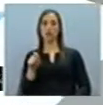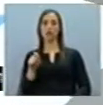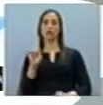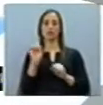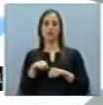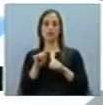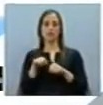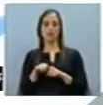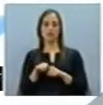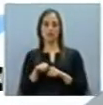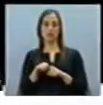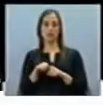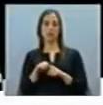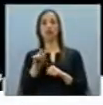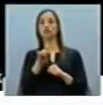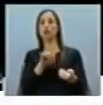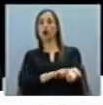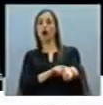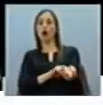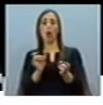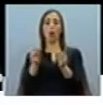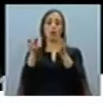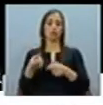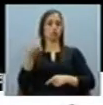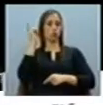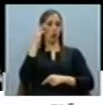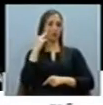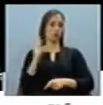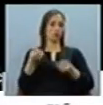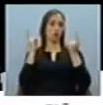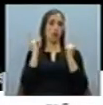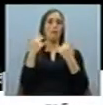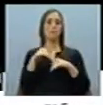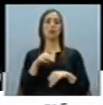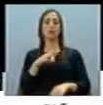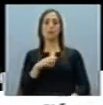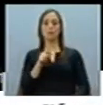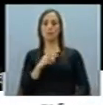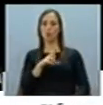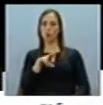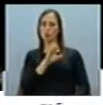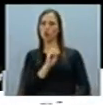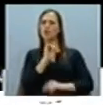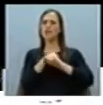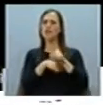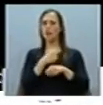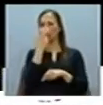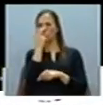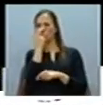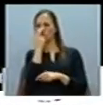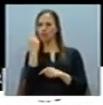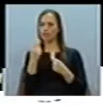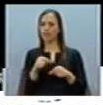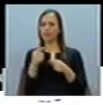um caso de racismo planetário, nada disso, mas o que é certo é que Mercúrio sempre provocou uma grande curiosidade nos cientistas